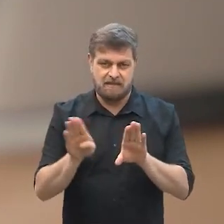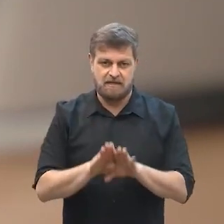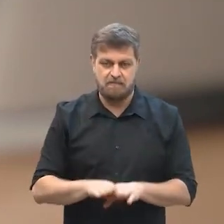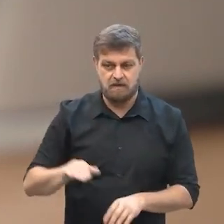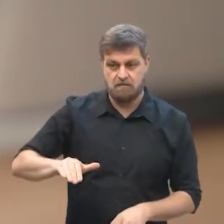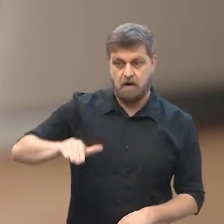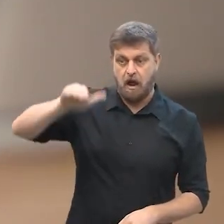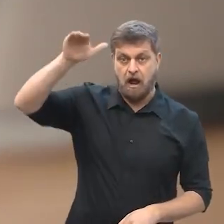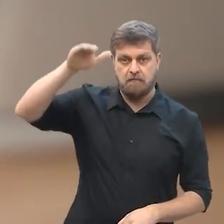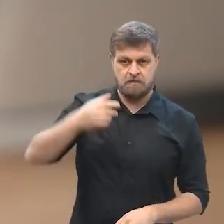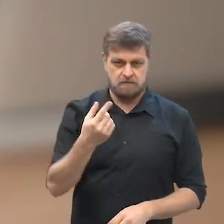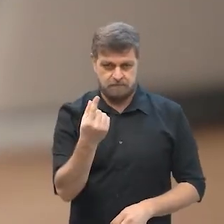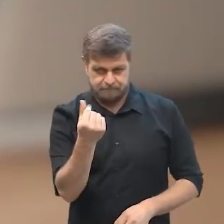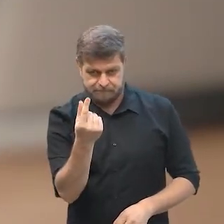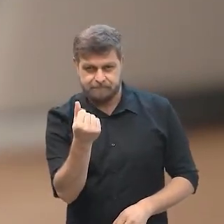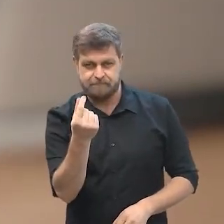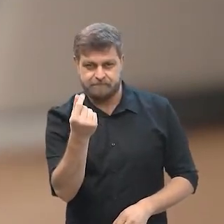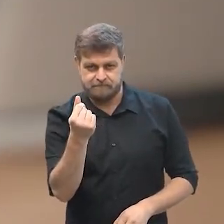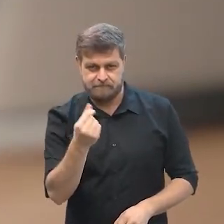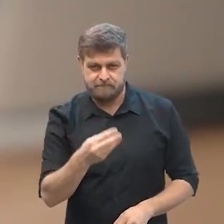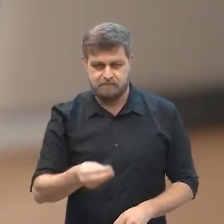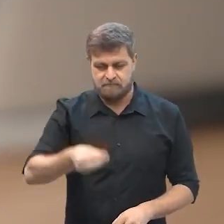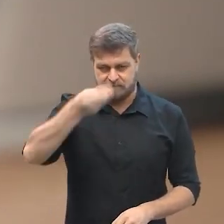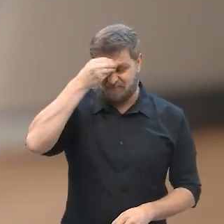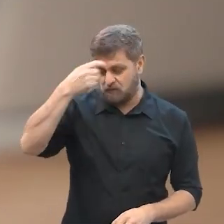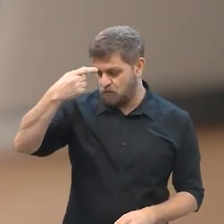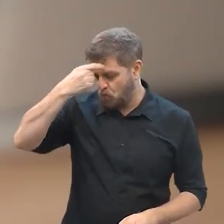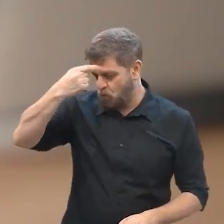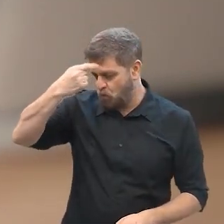transformá-las em adultos financeiramente